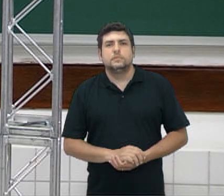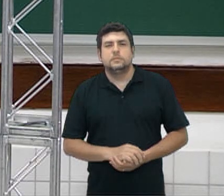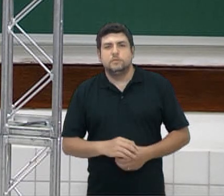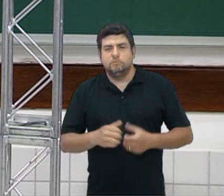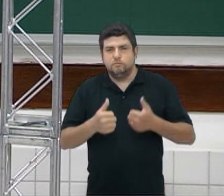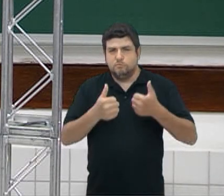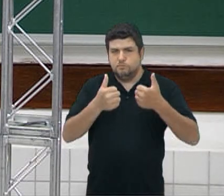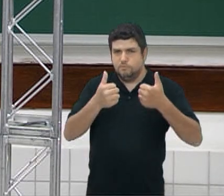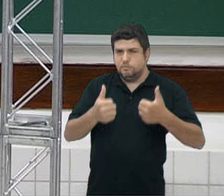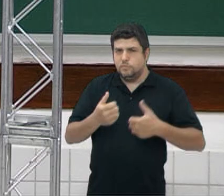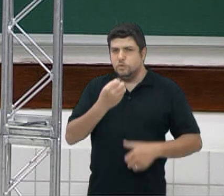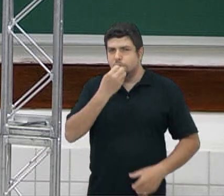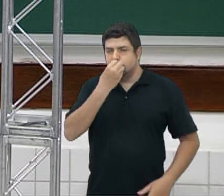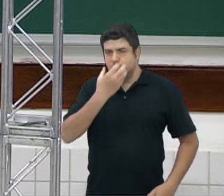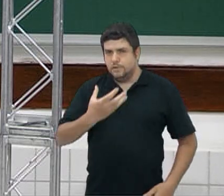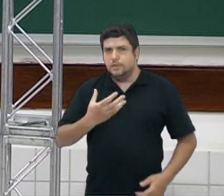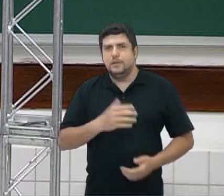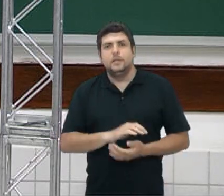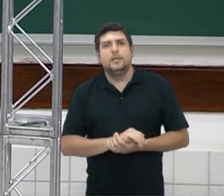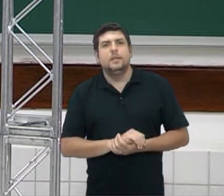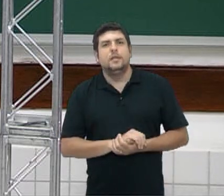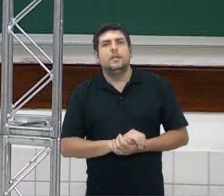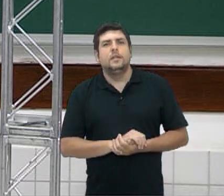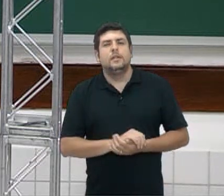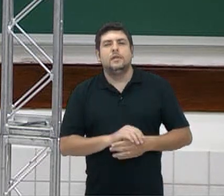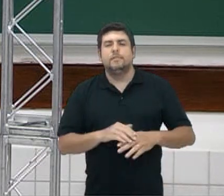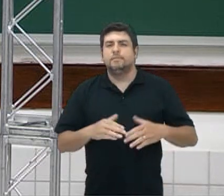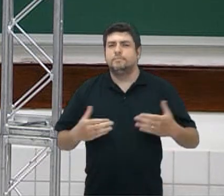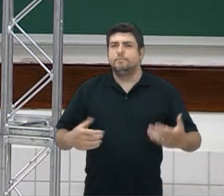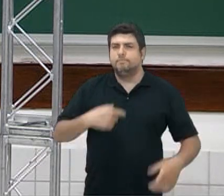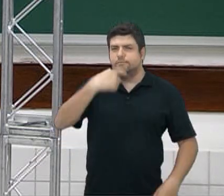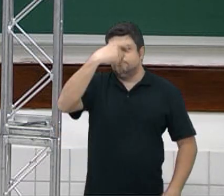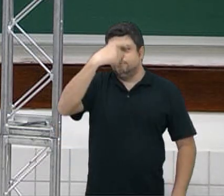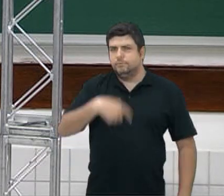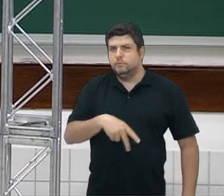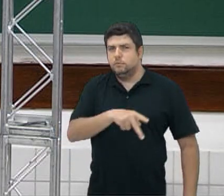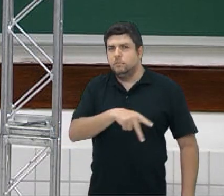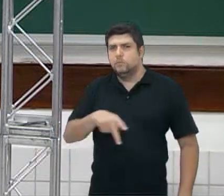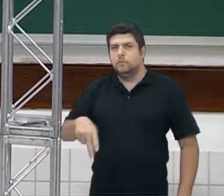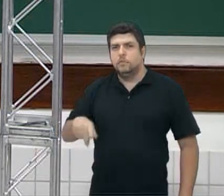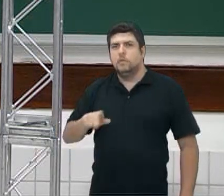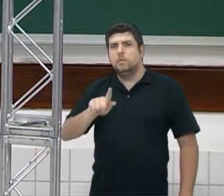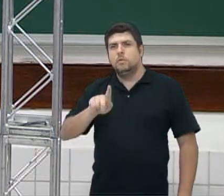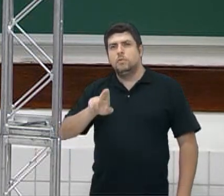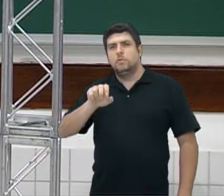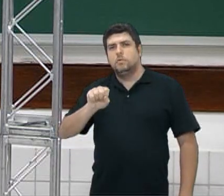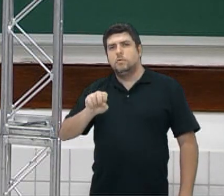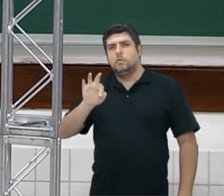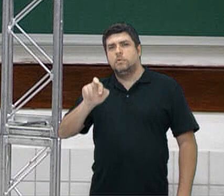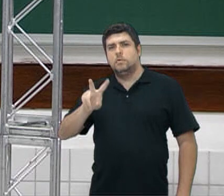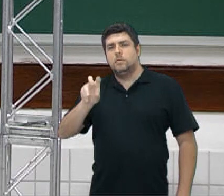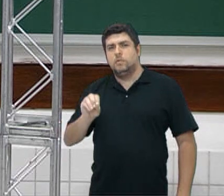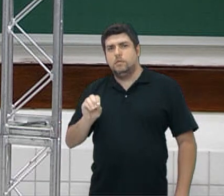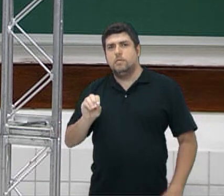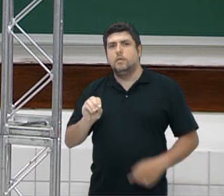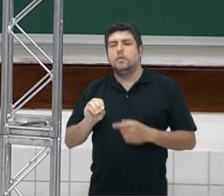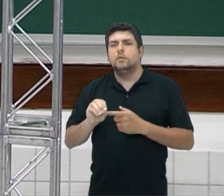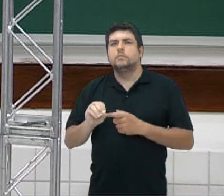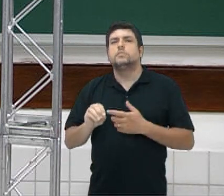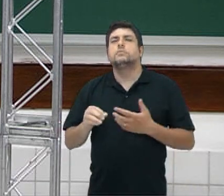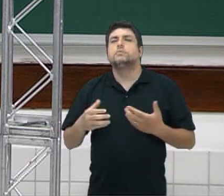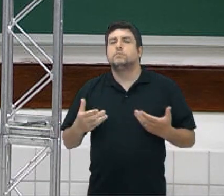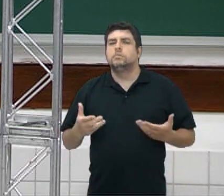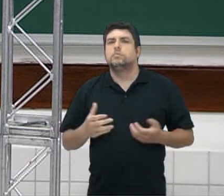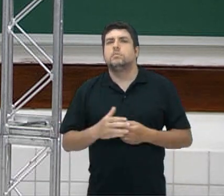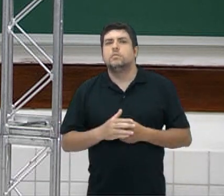Fala pessoal, tudo bem com vocês aí? Bem, eu sou o professor Gustavo Treveder, Anselmo Muraschi, e hoje nós vamos falar um pouquinho aqui sobre